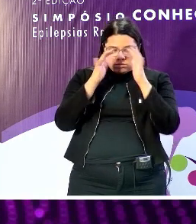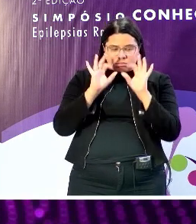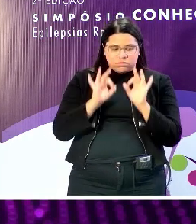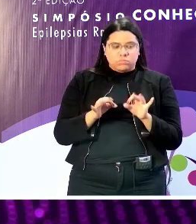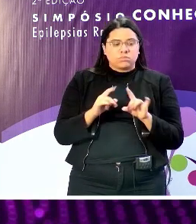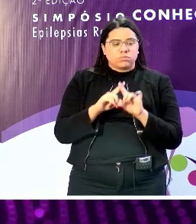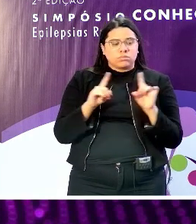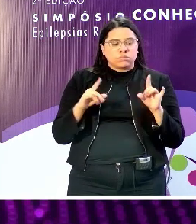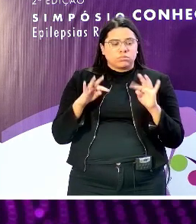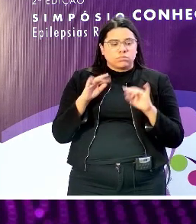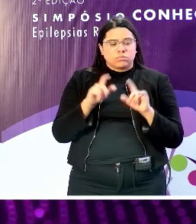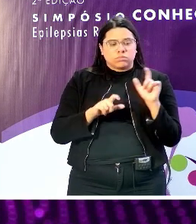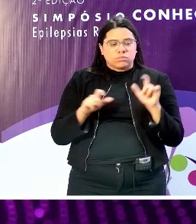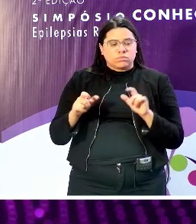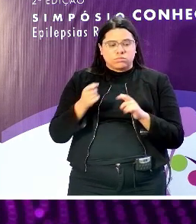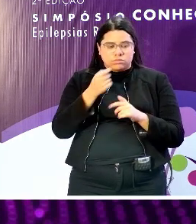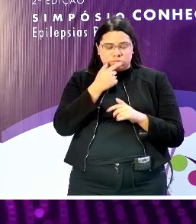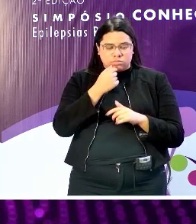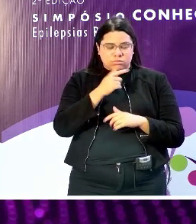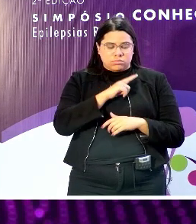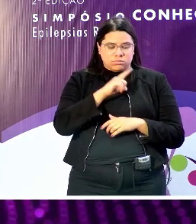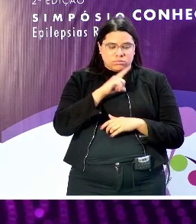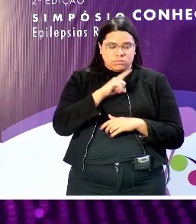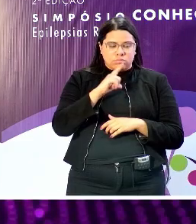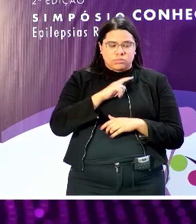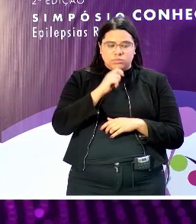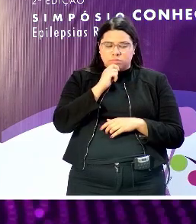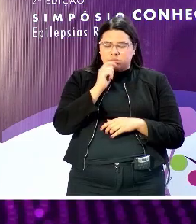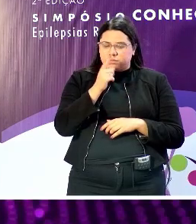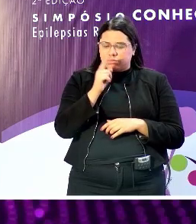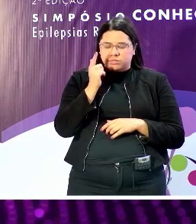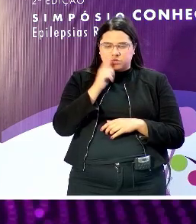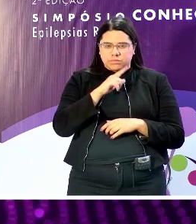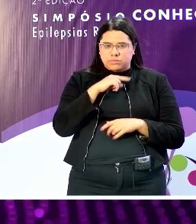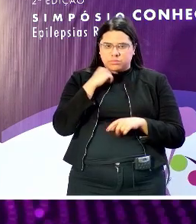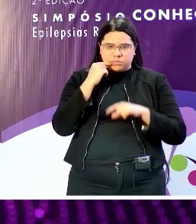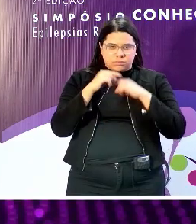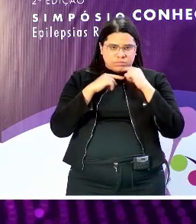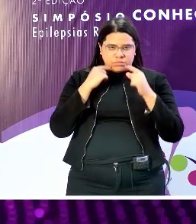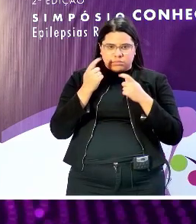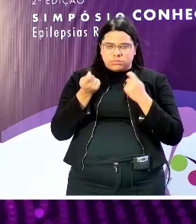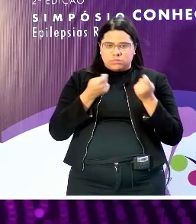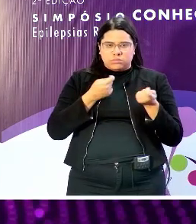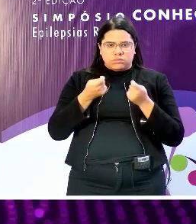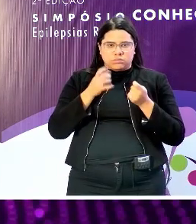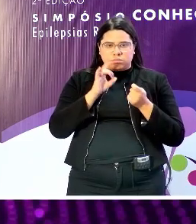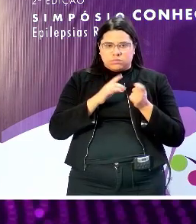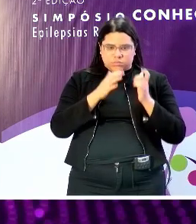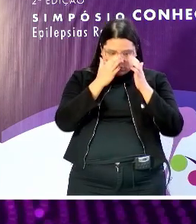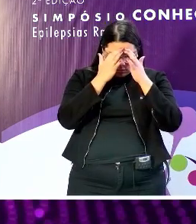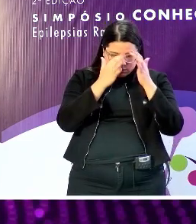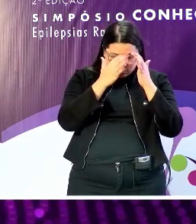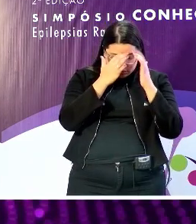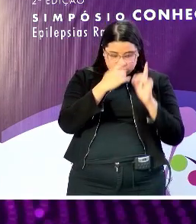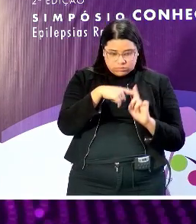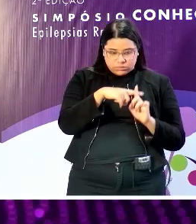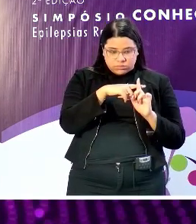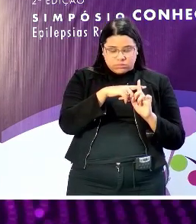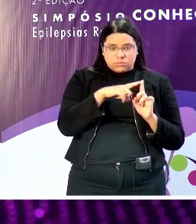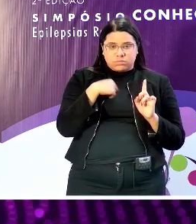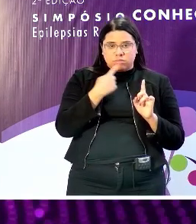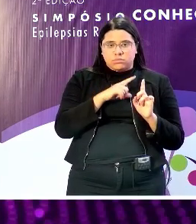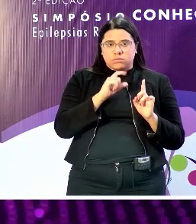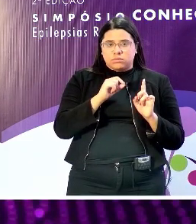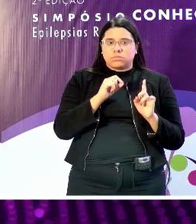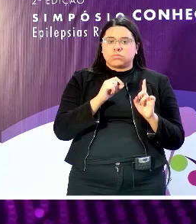que todos os fármacos que a gente tem ainda não conseguem agir apenas nesses neurônios que estão hiperexcitados. A gente está num